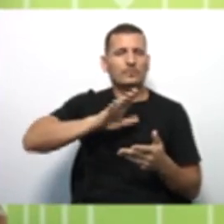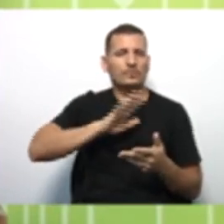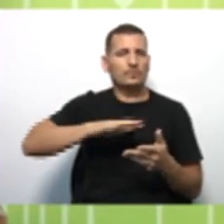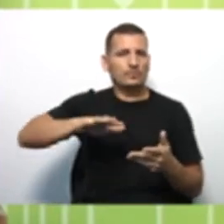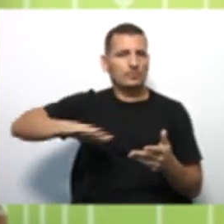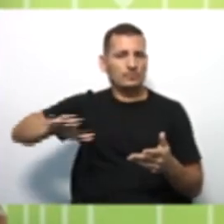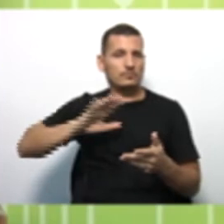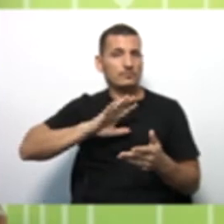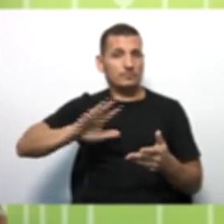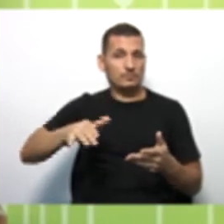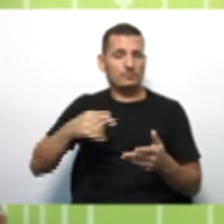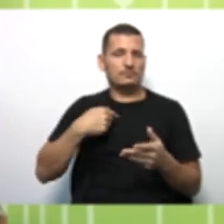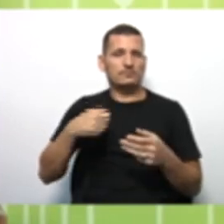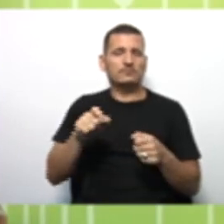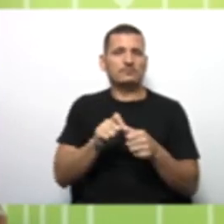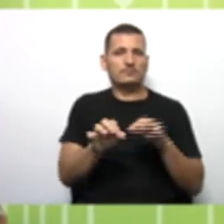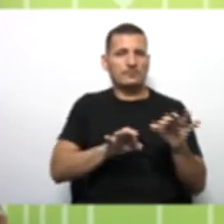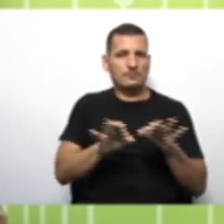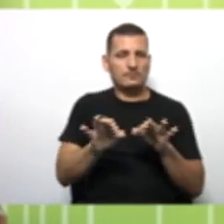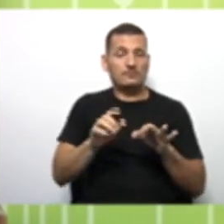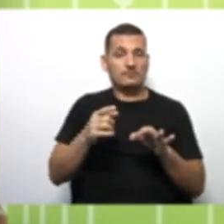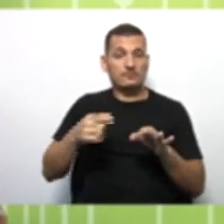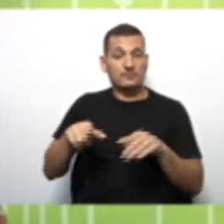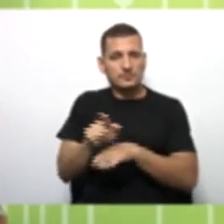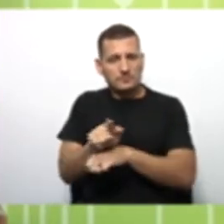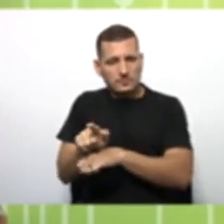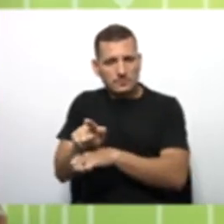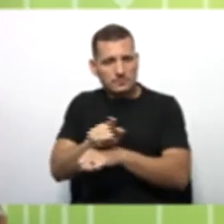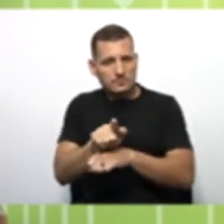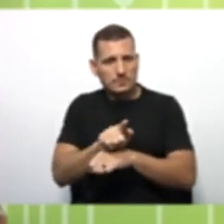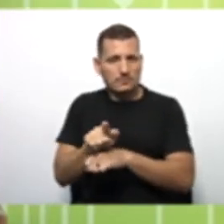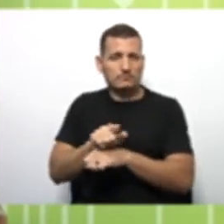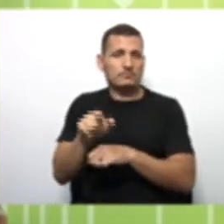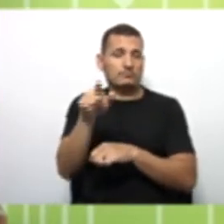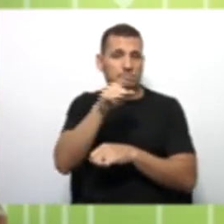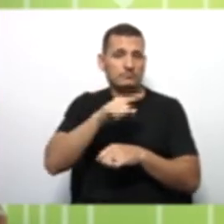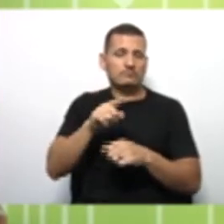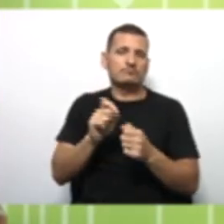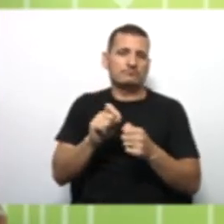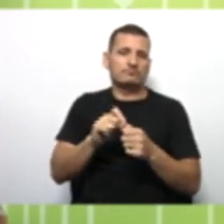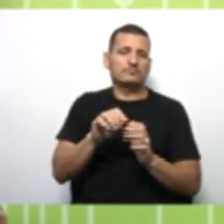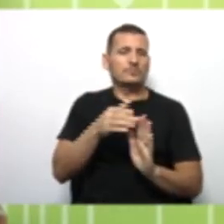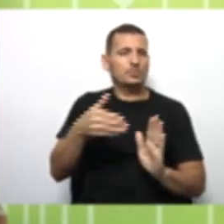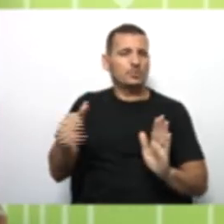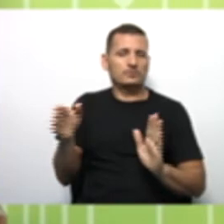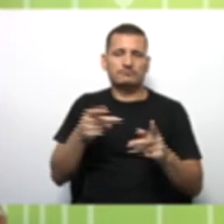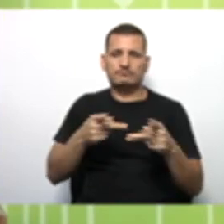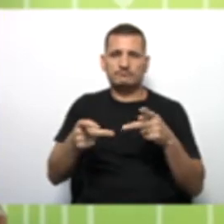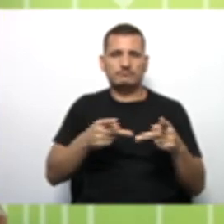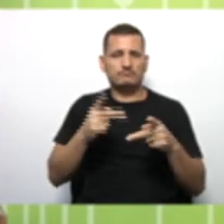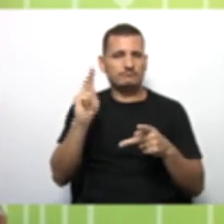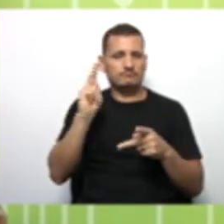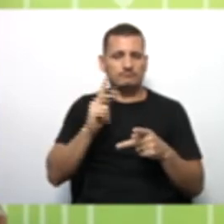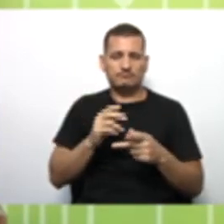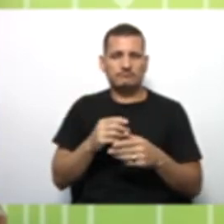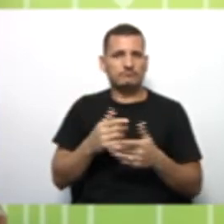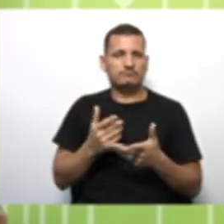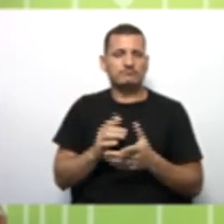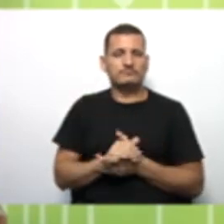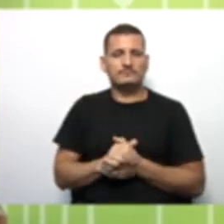são necessários a elaboração e a avaliação de um plano. São imprescindíveis para manter a qualidade, os custos, os prazos, os